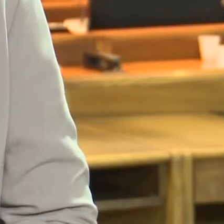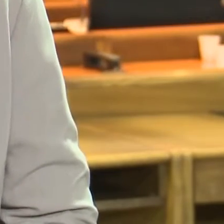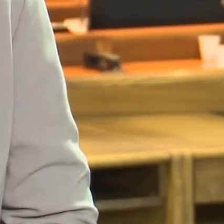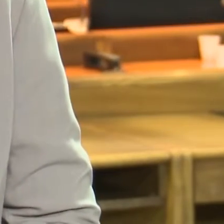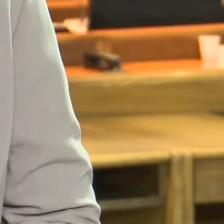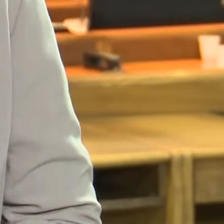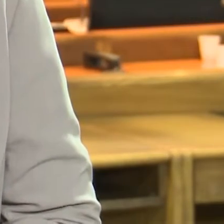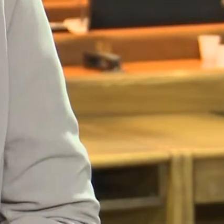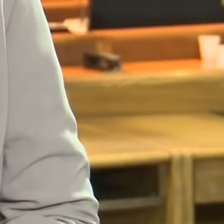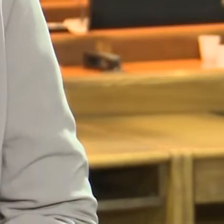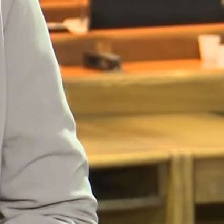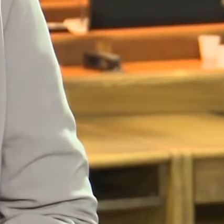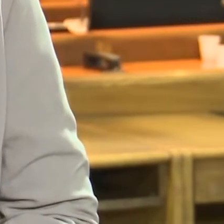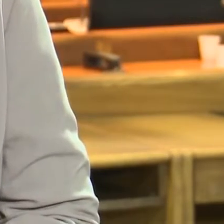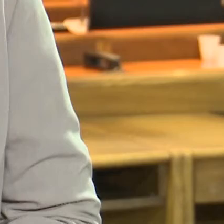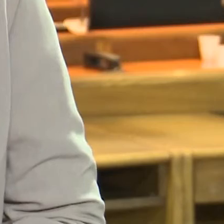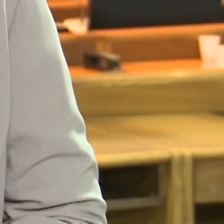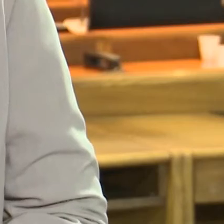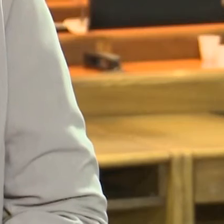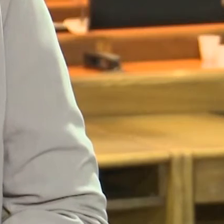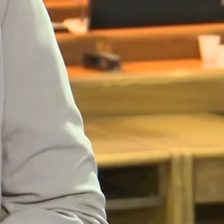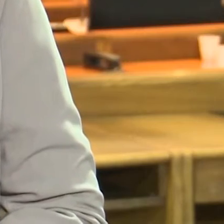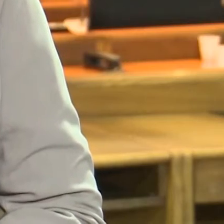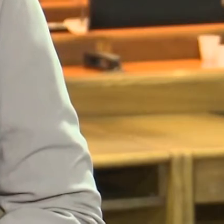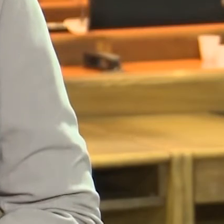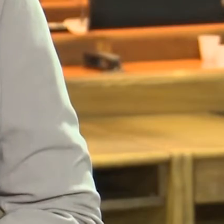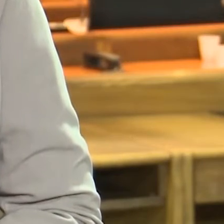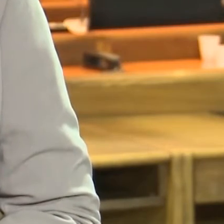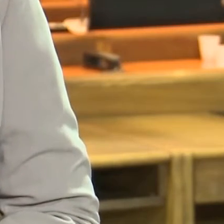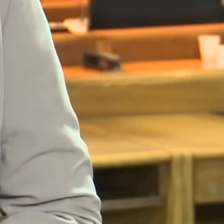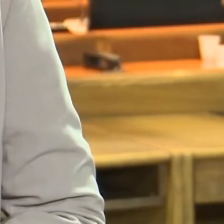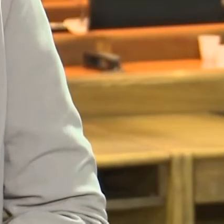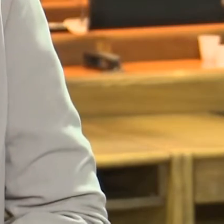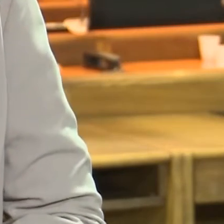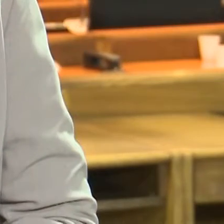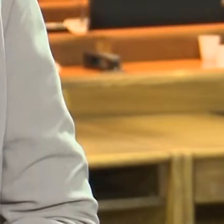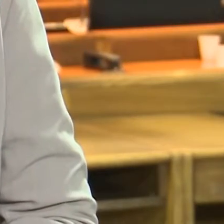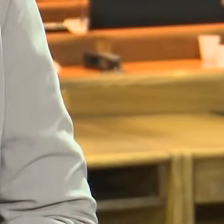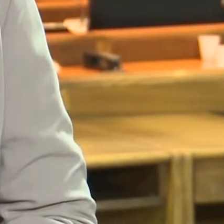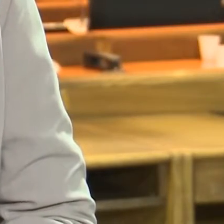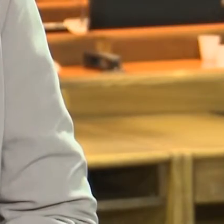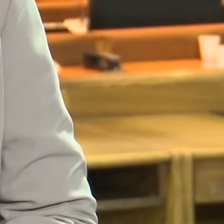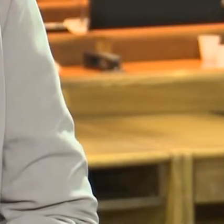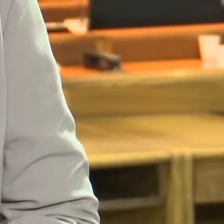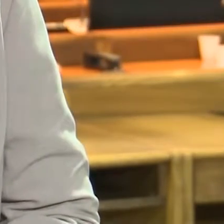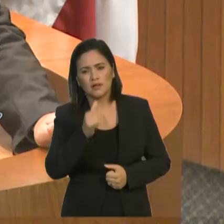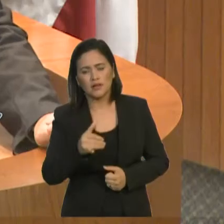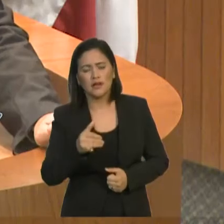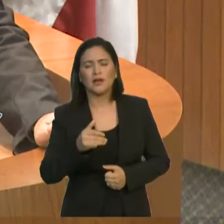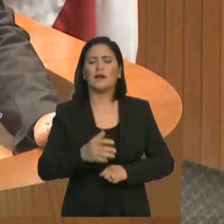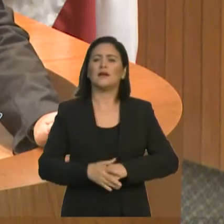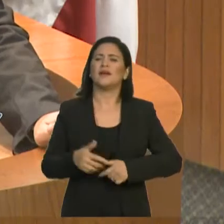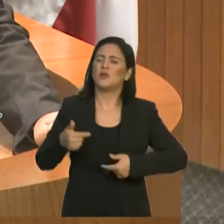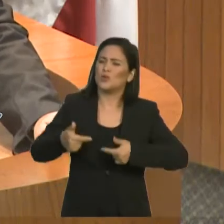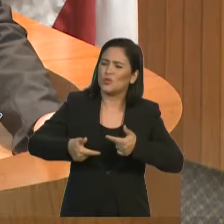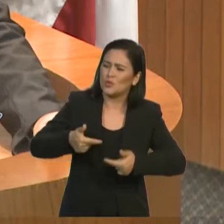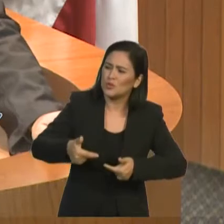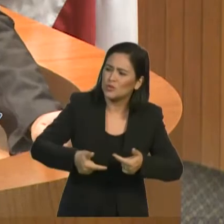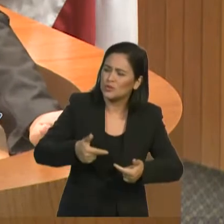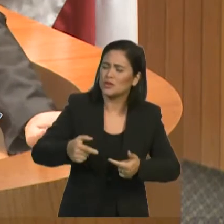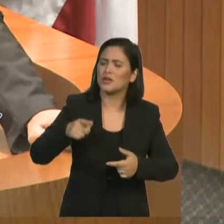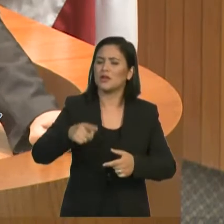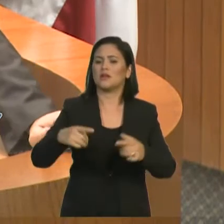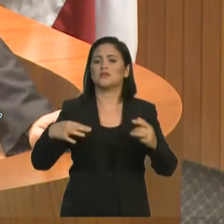de Imperatriz e também parabenizou os prefeitos eleitos em outras cidades do interior do estado. Estive ao lado